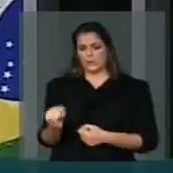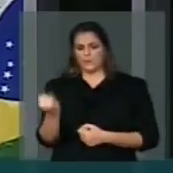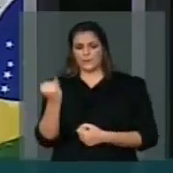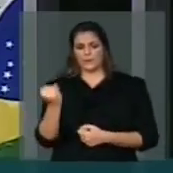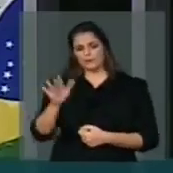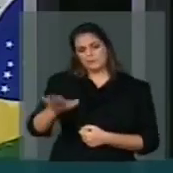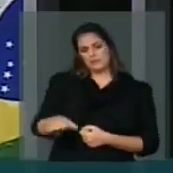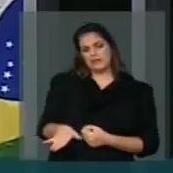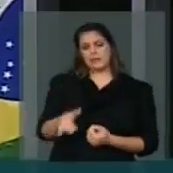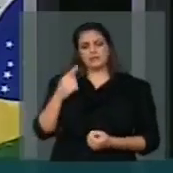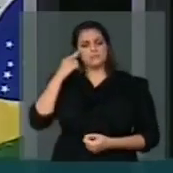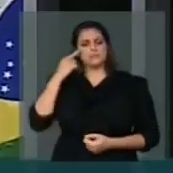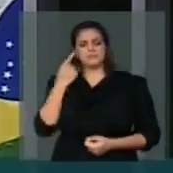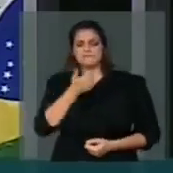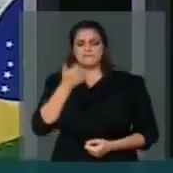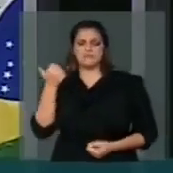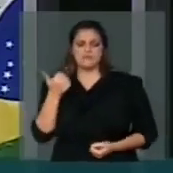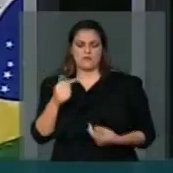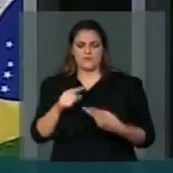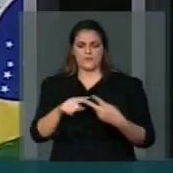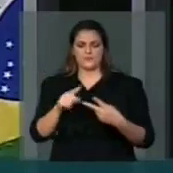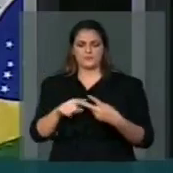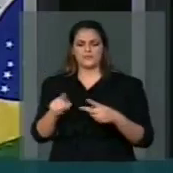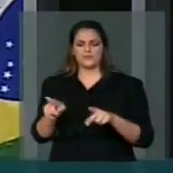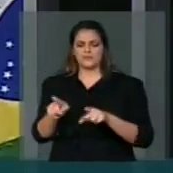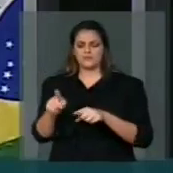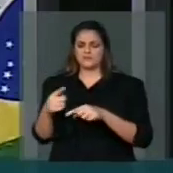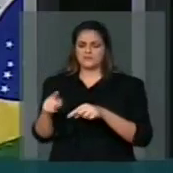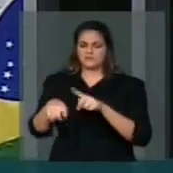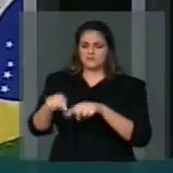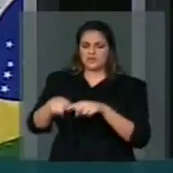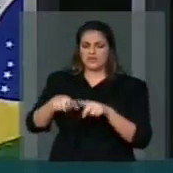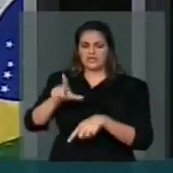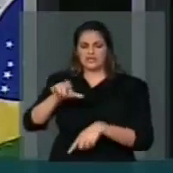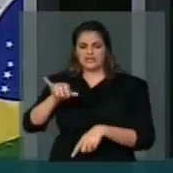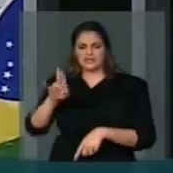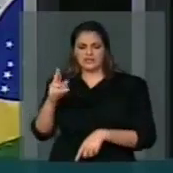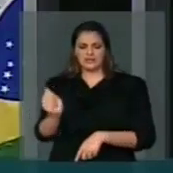oportunidade que achavam ser única. Então não é esse o discurso.